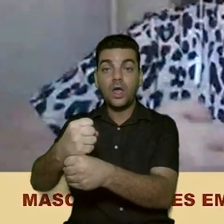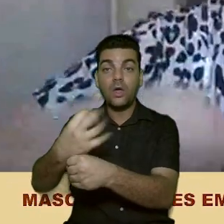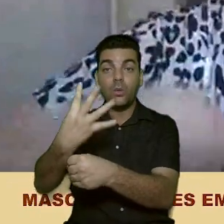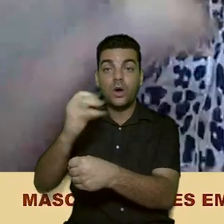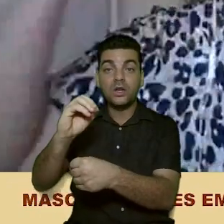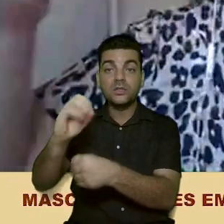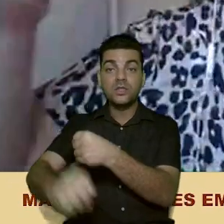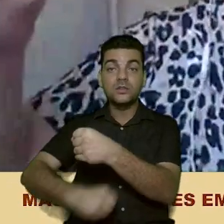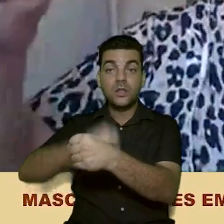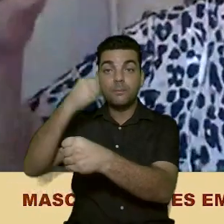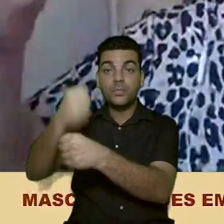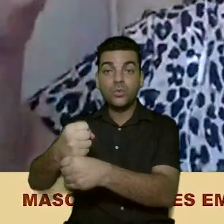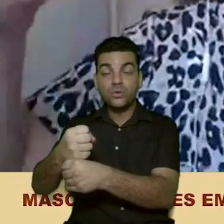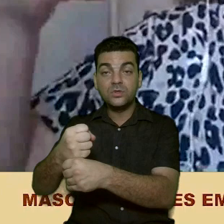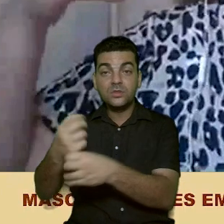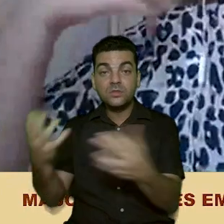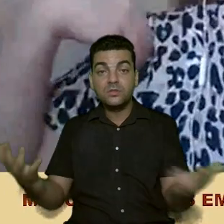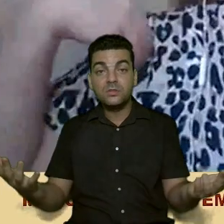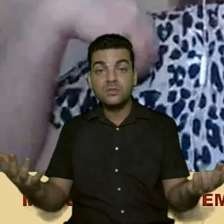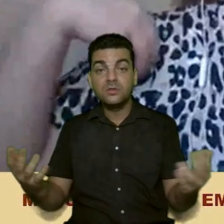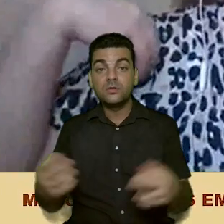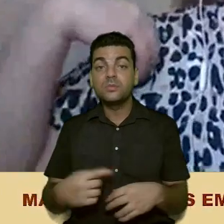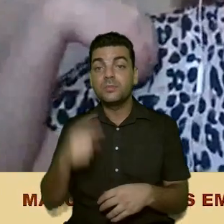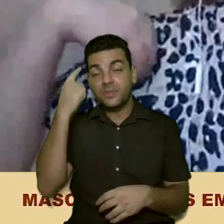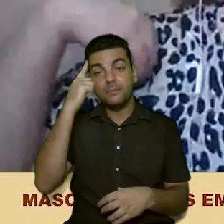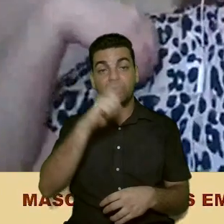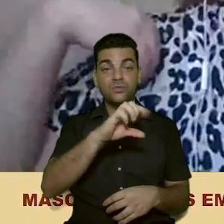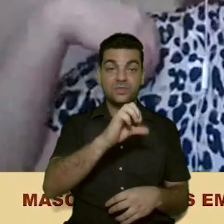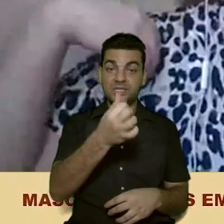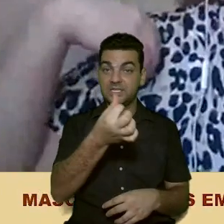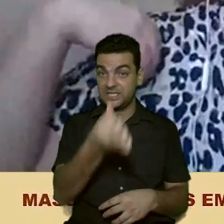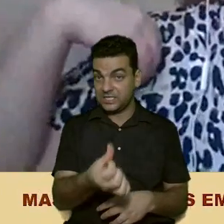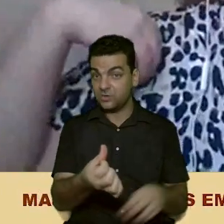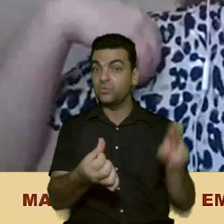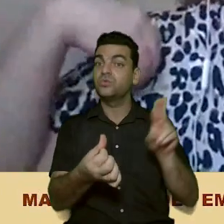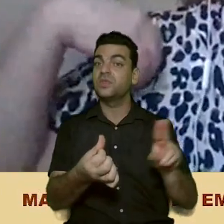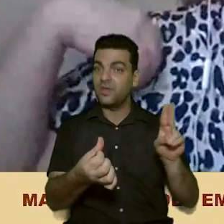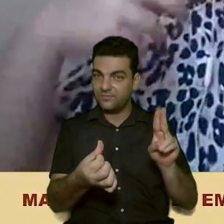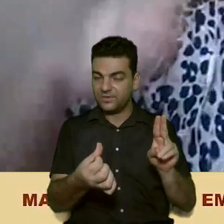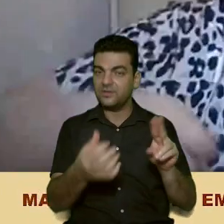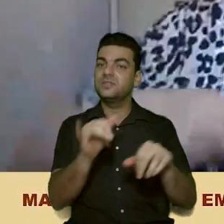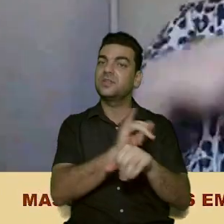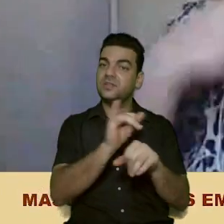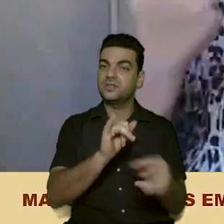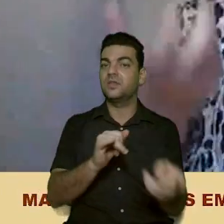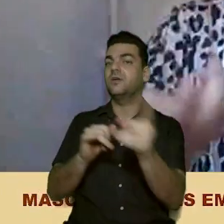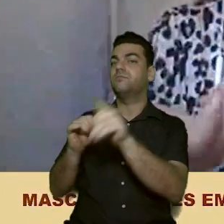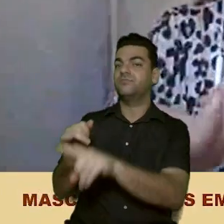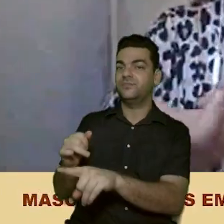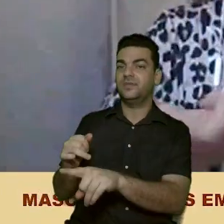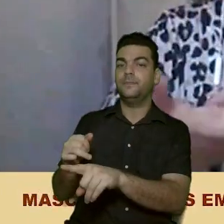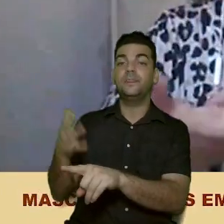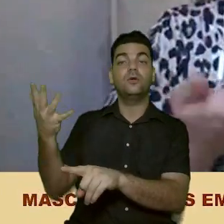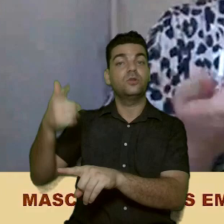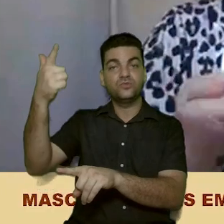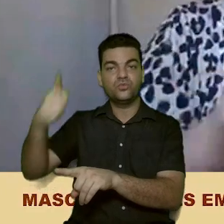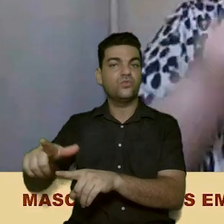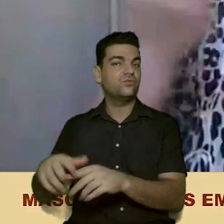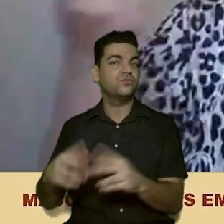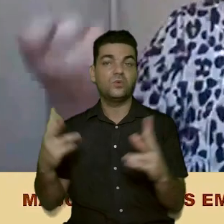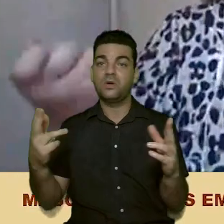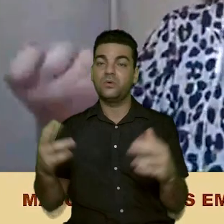um fato e outro. Em 1976, utilizava-se uma estratégia, a mesma que continua se